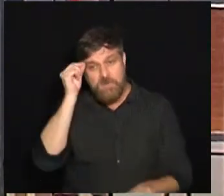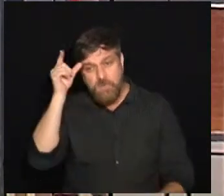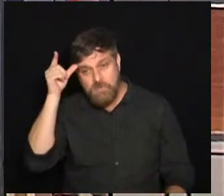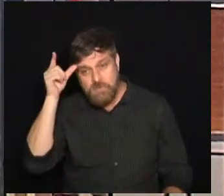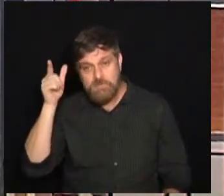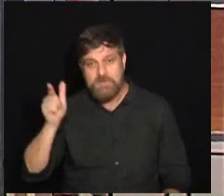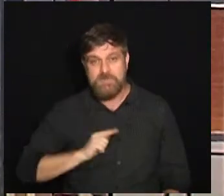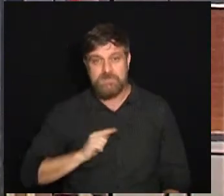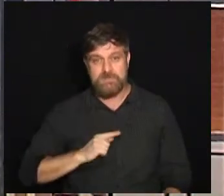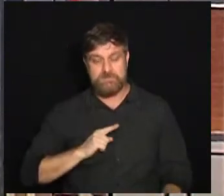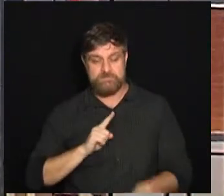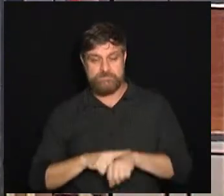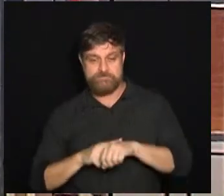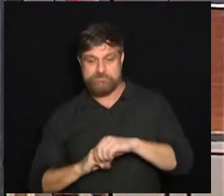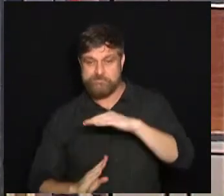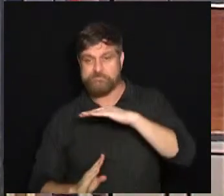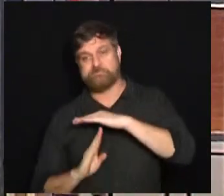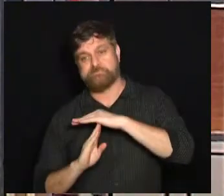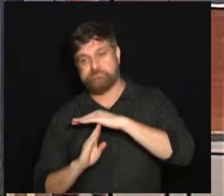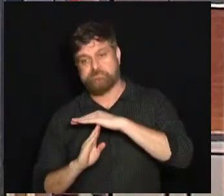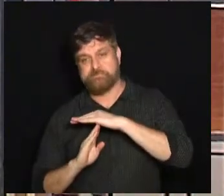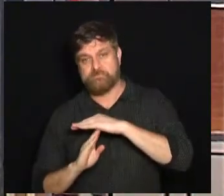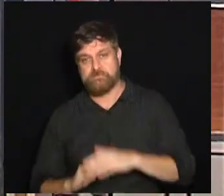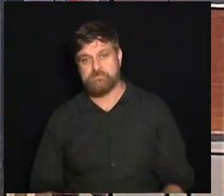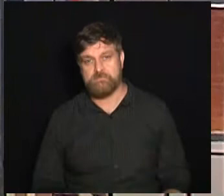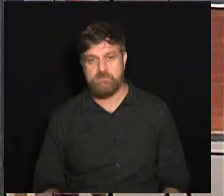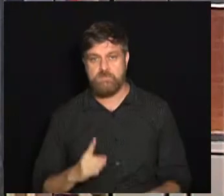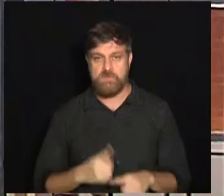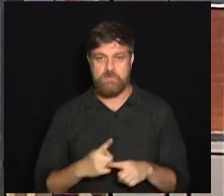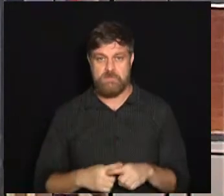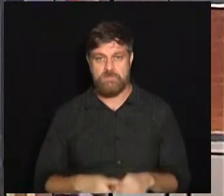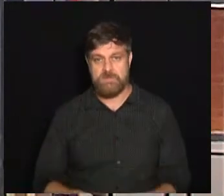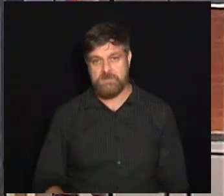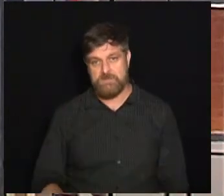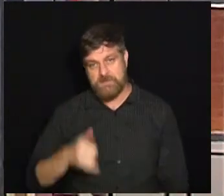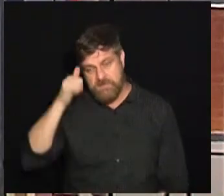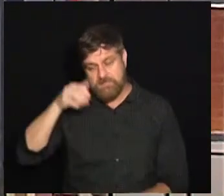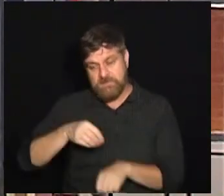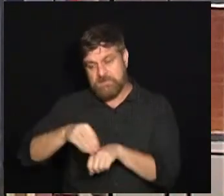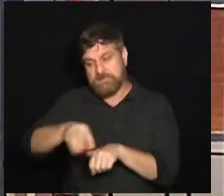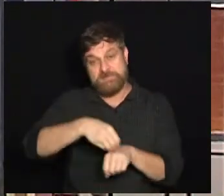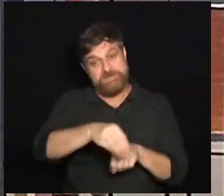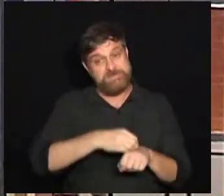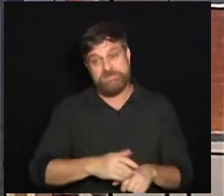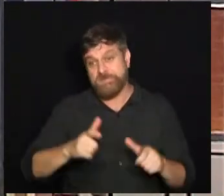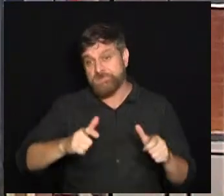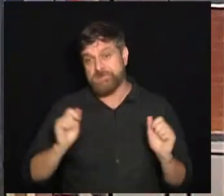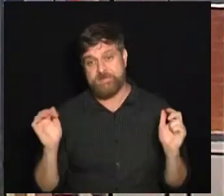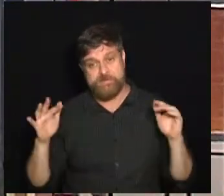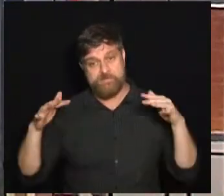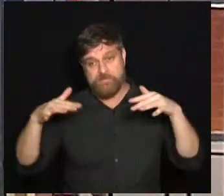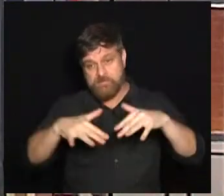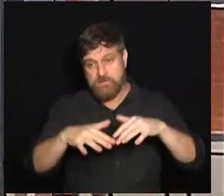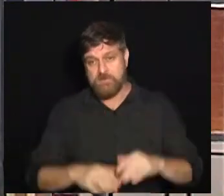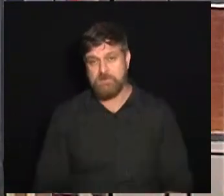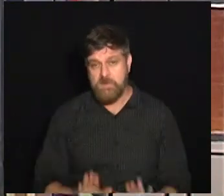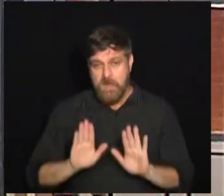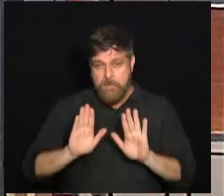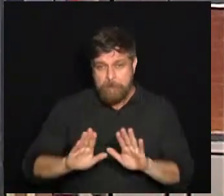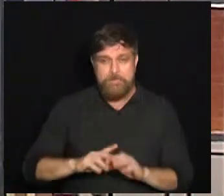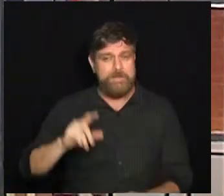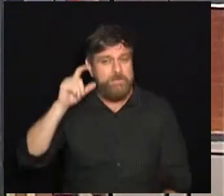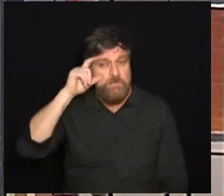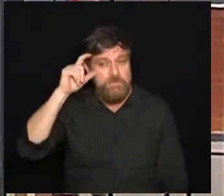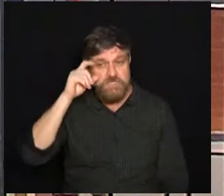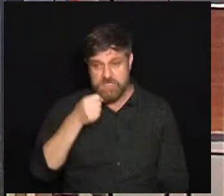estão temporariamente suspensas a fim de evitar dicas em locais que aglomerem pessoas. Mas o repórter